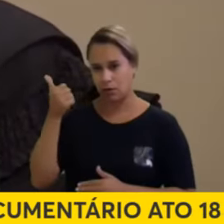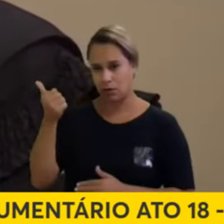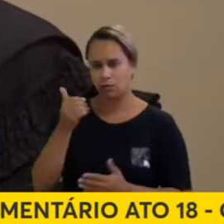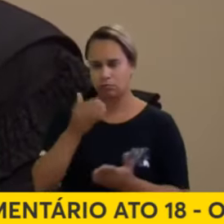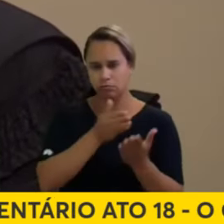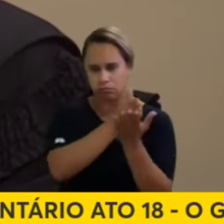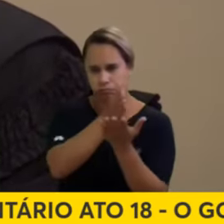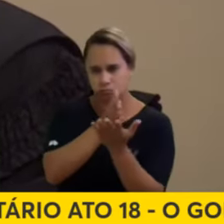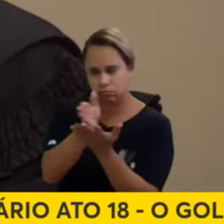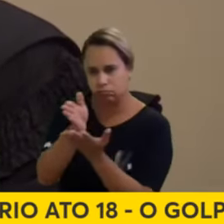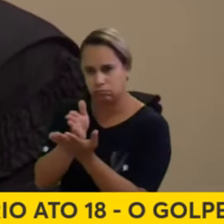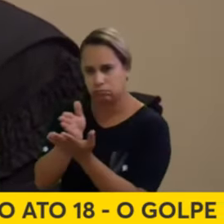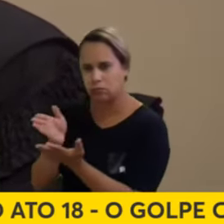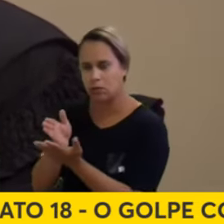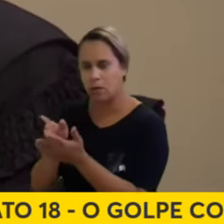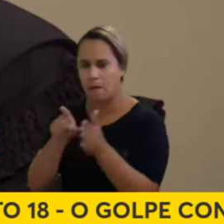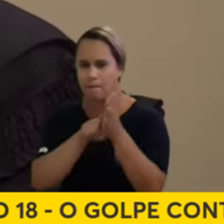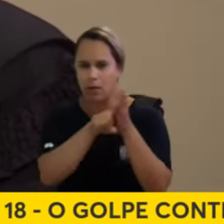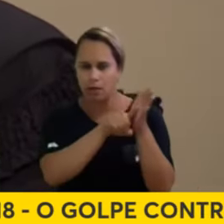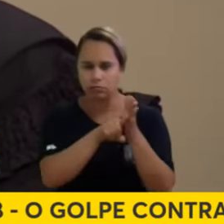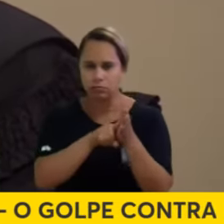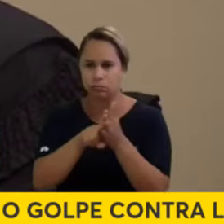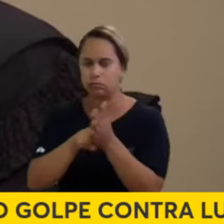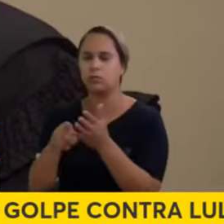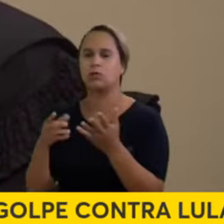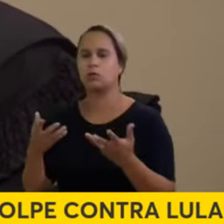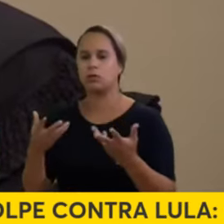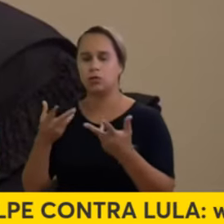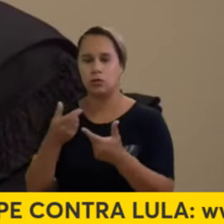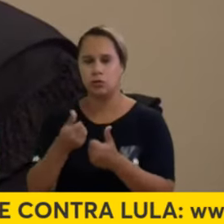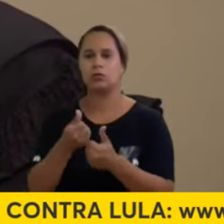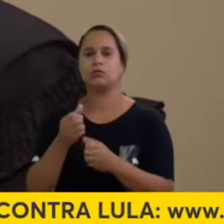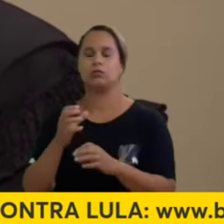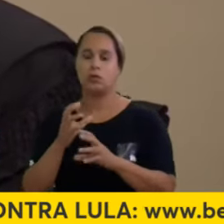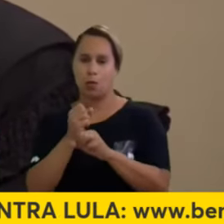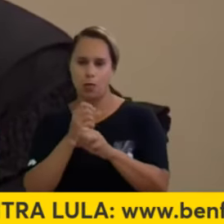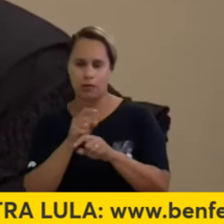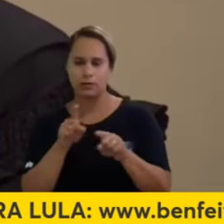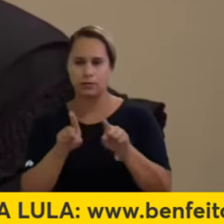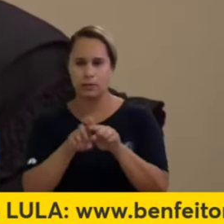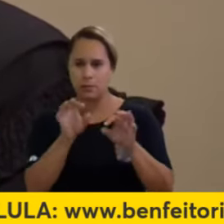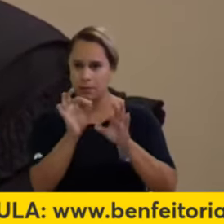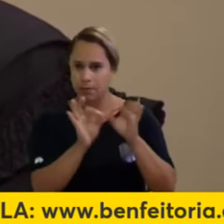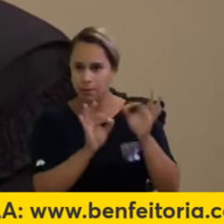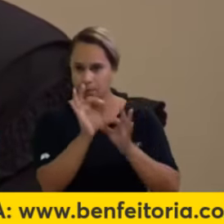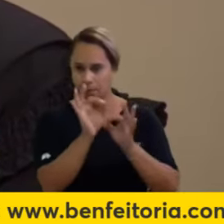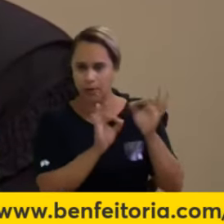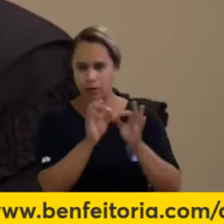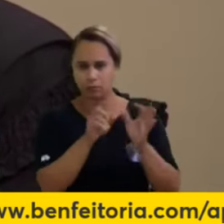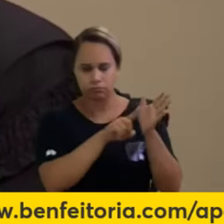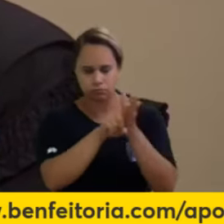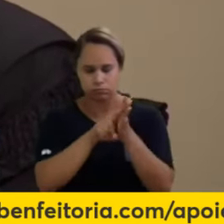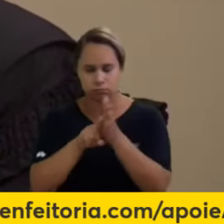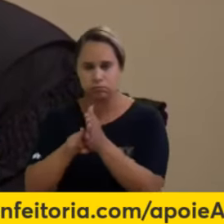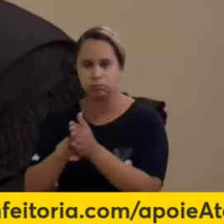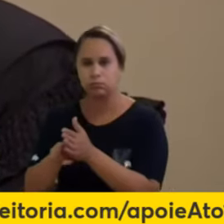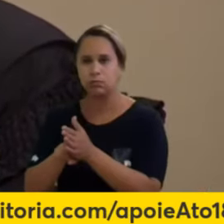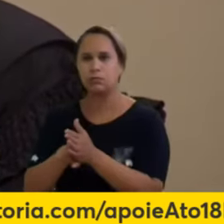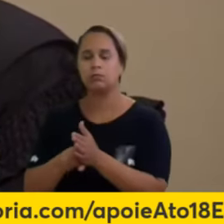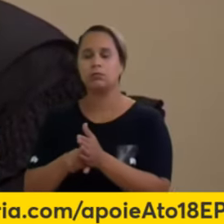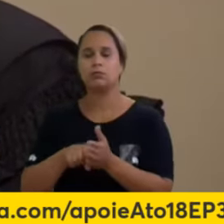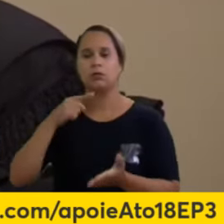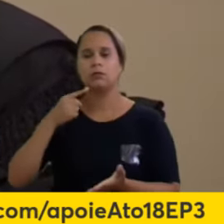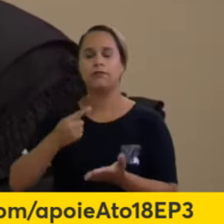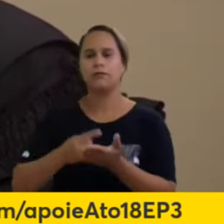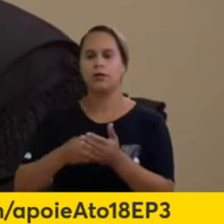pesquisas qualitativas e quantitativas do partido preparo de peças no formato diamante para utilização de Pesquisas definição de estratégias